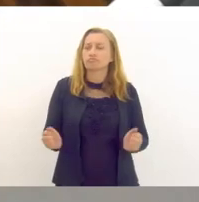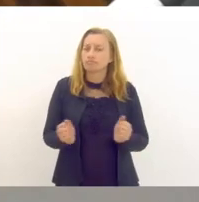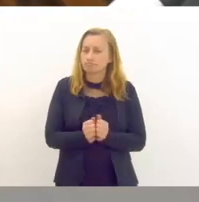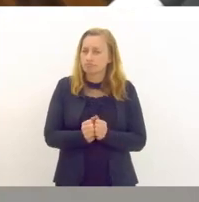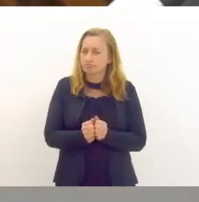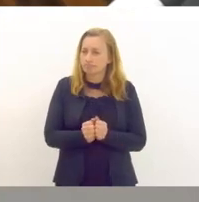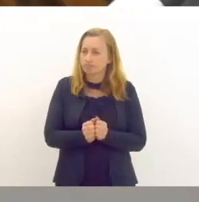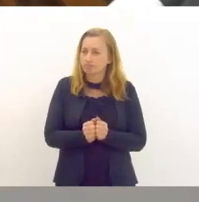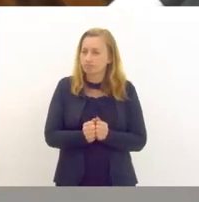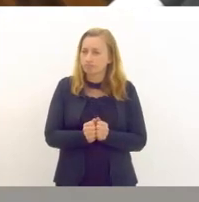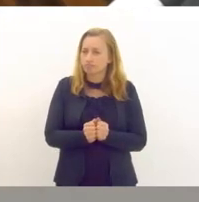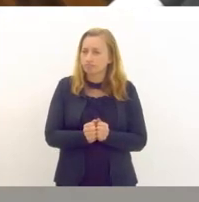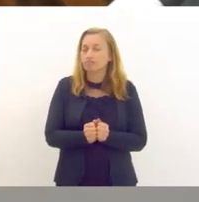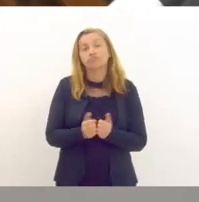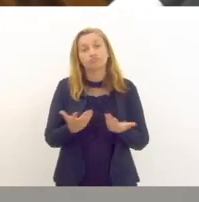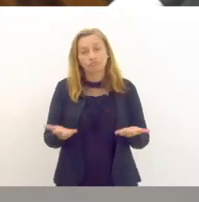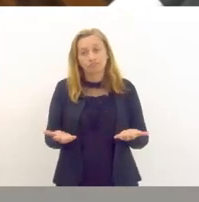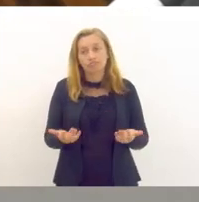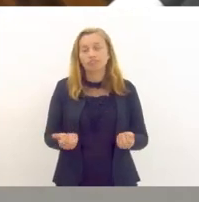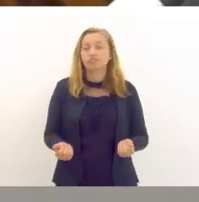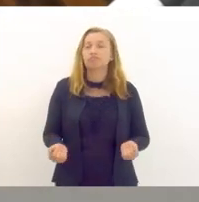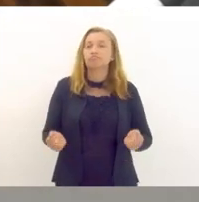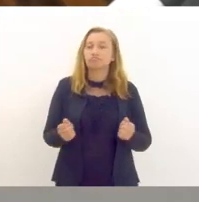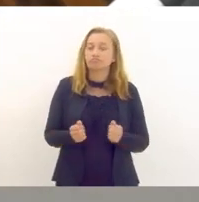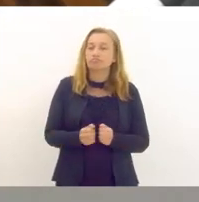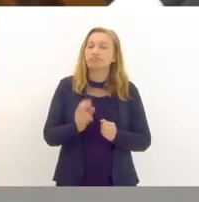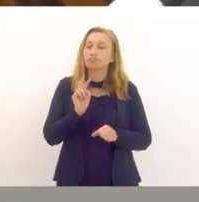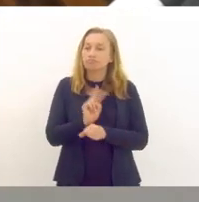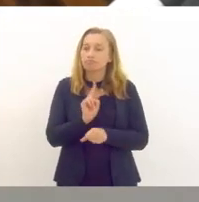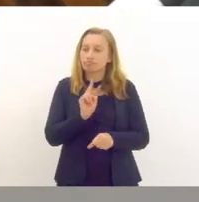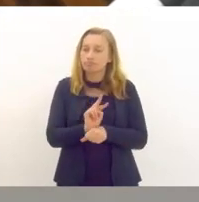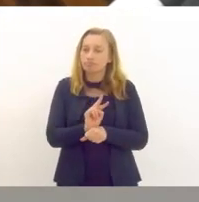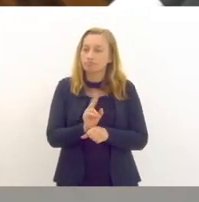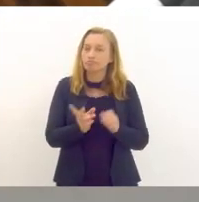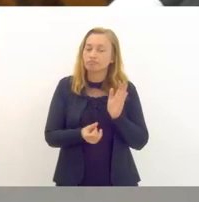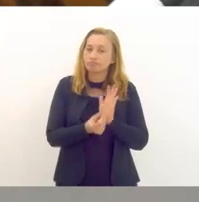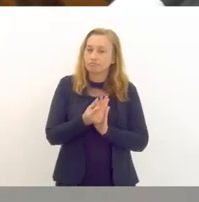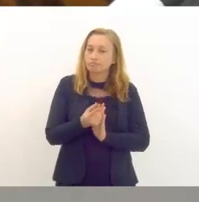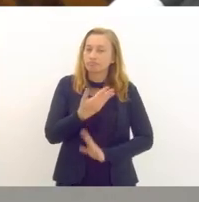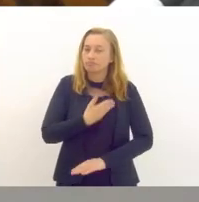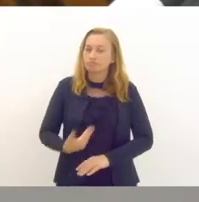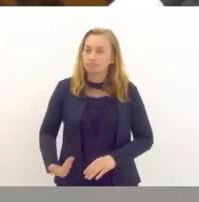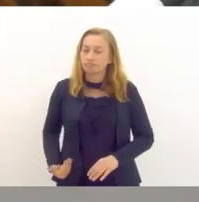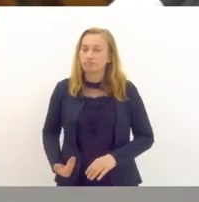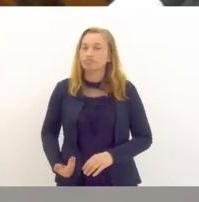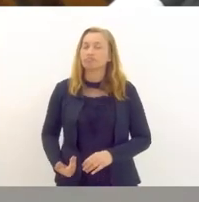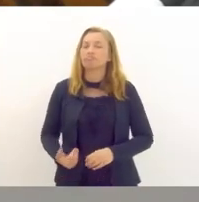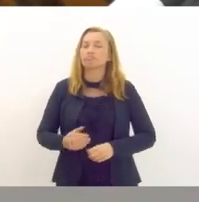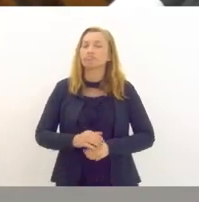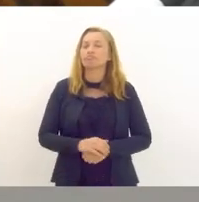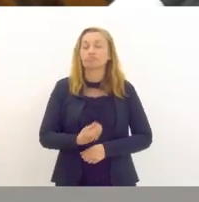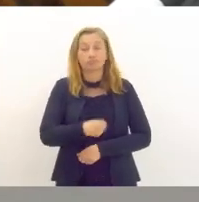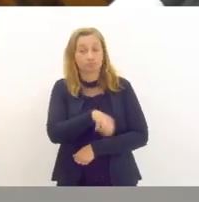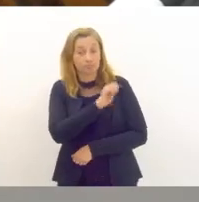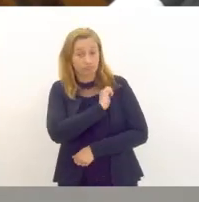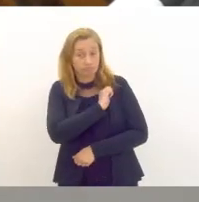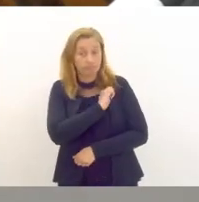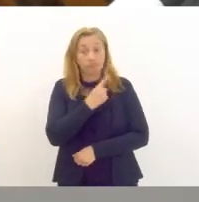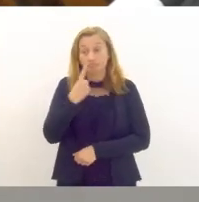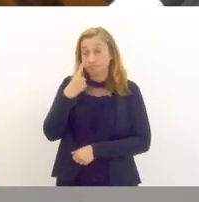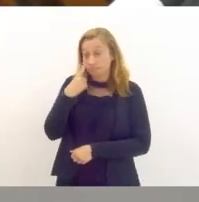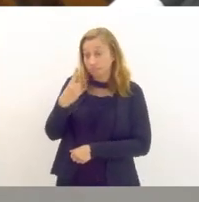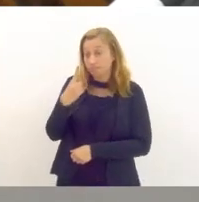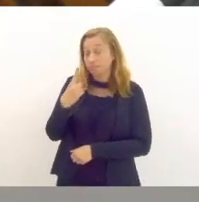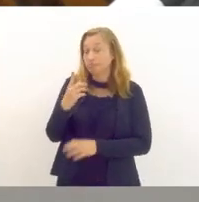Isto é do lado de proteger as Finanças Públicas da responsabilidade fiscal e o que assistimos